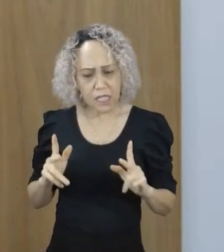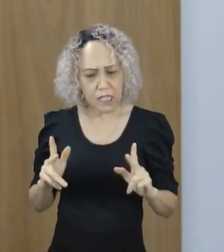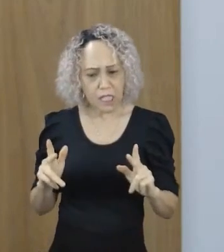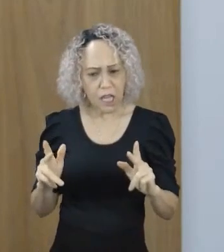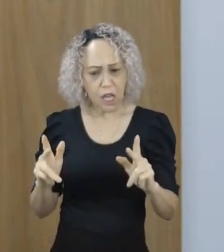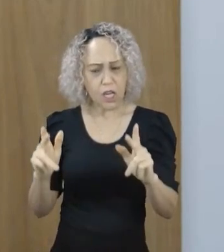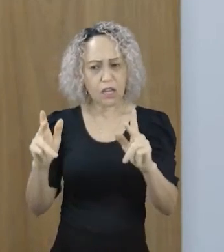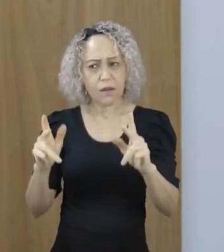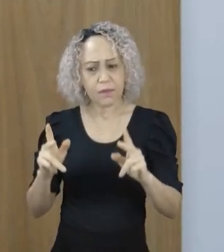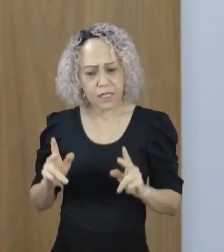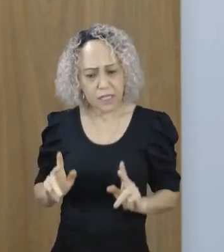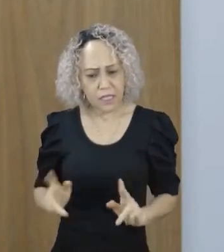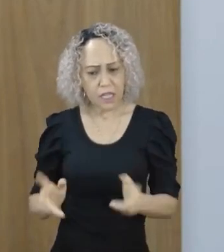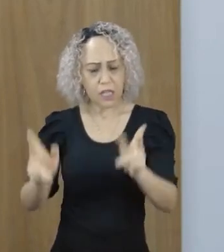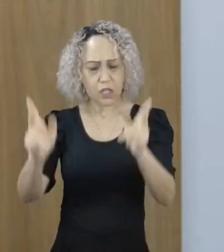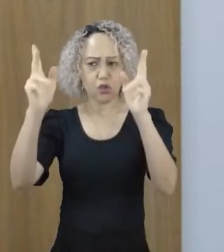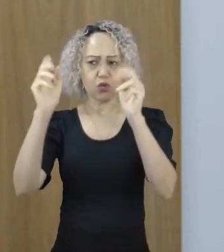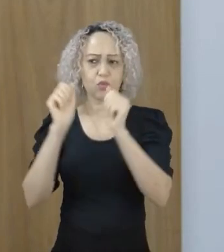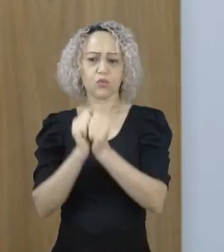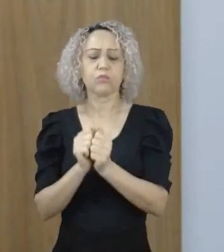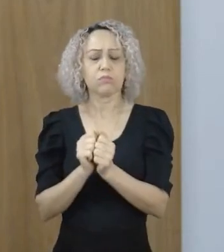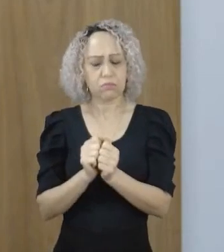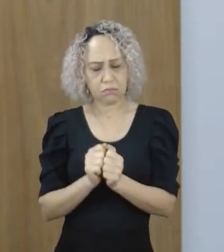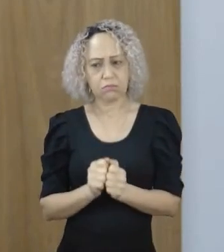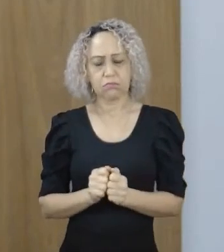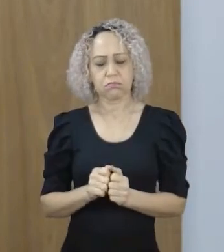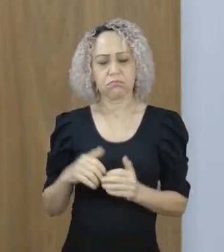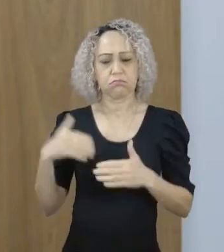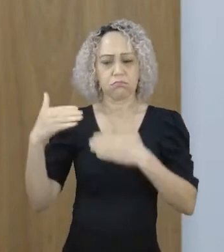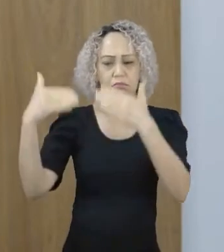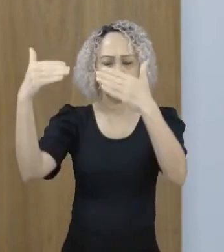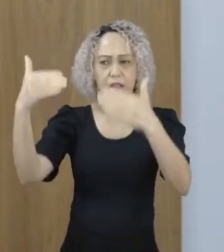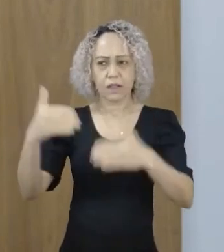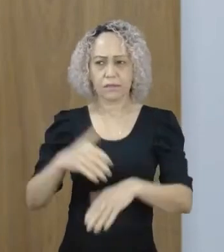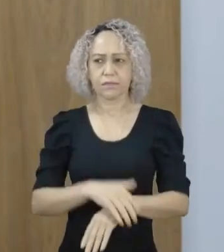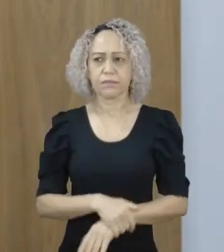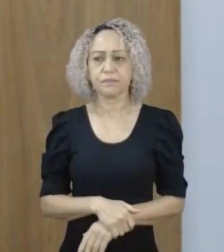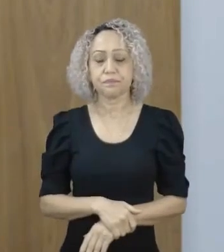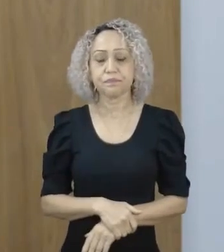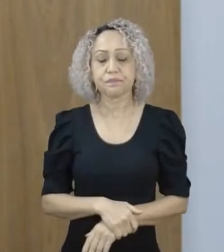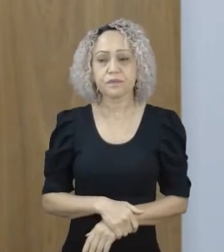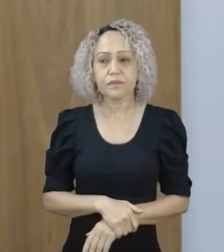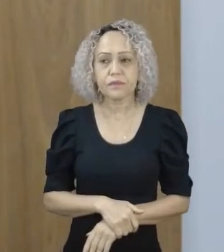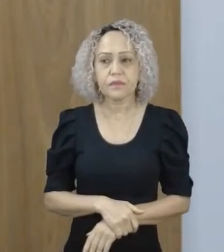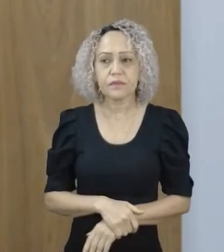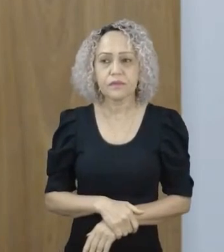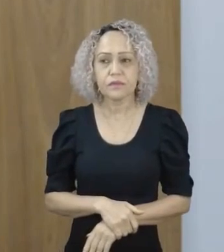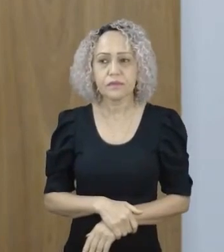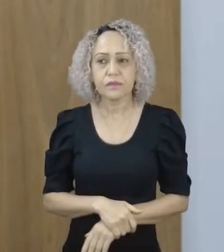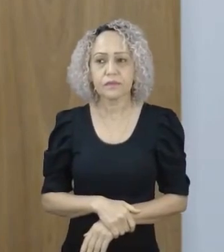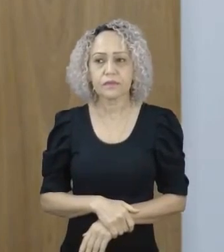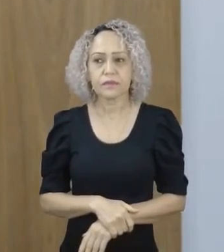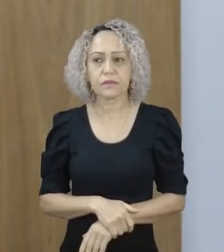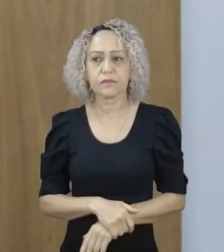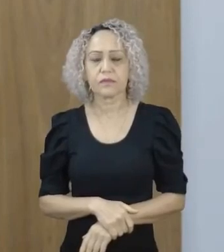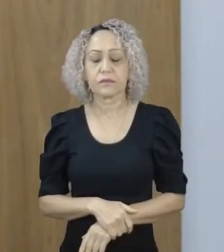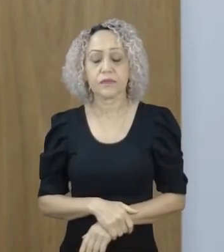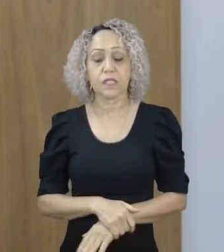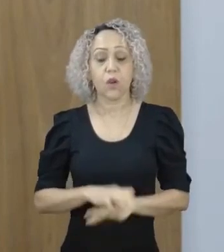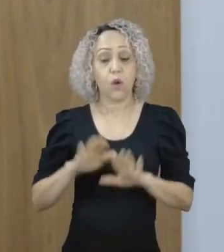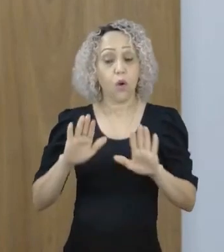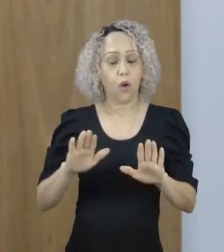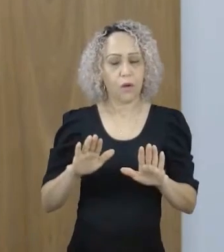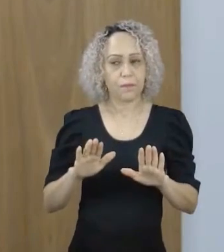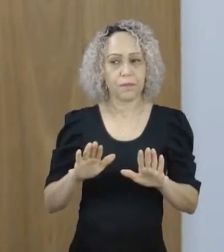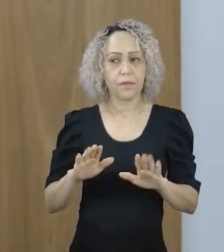do pagamento do piso da enfermagem. Isso. Nós conseguimos com o presidente Lula. É bom lembrar também outra coisa, nada disso teria sido